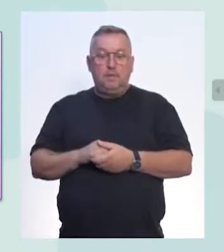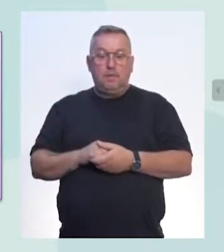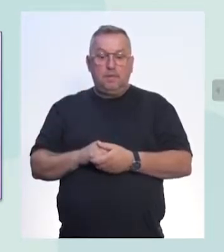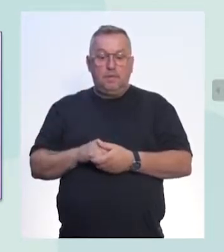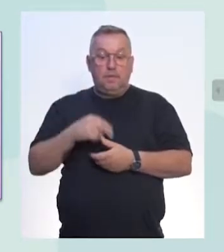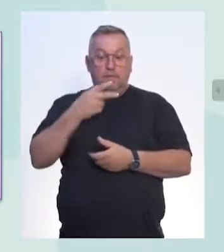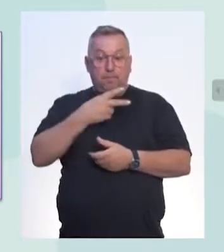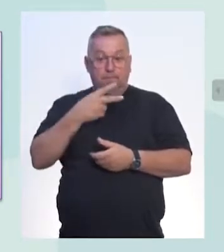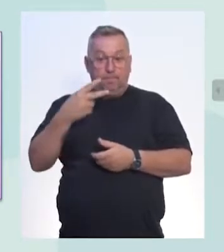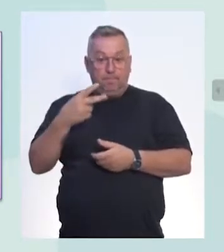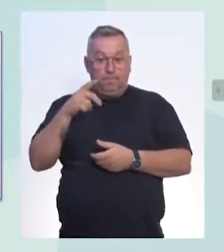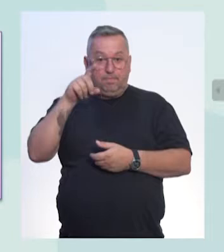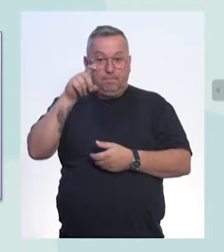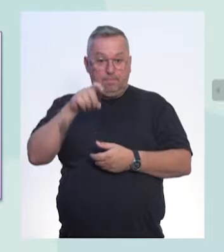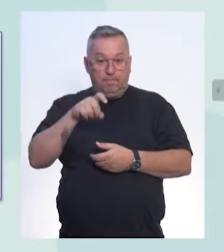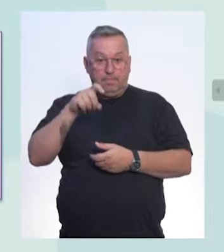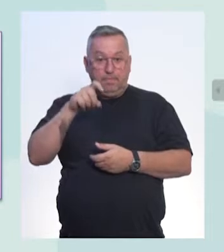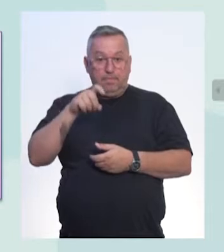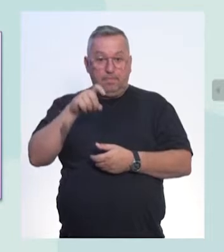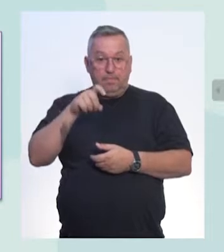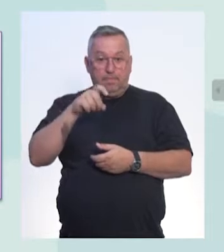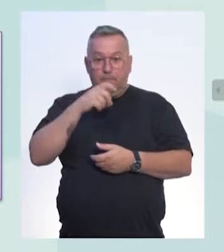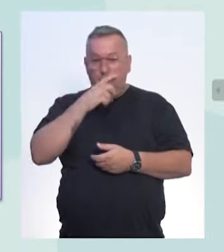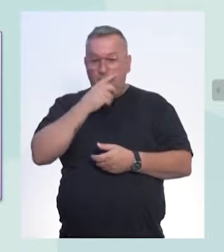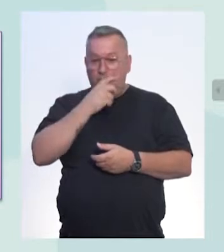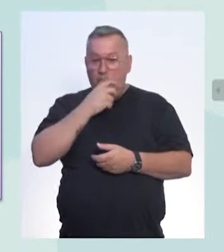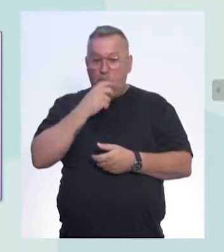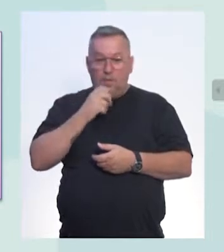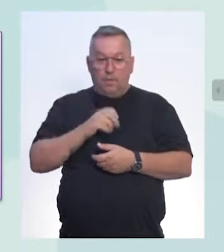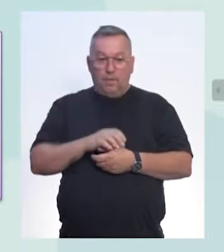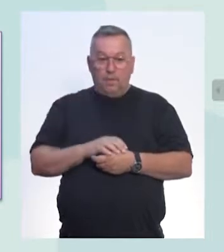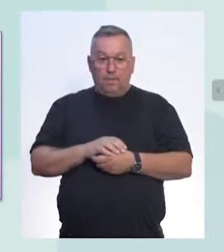referente ao sorvete, que é 22x,